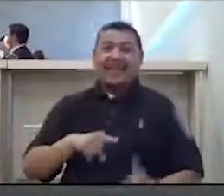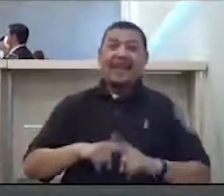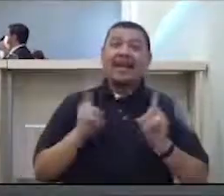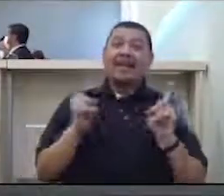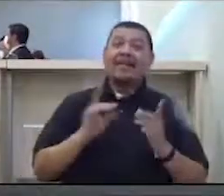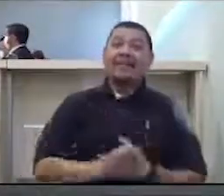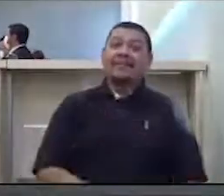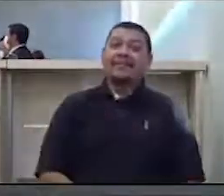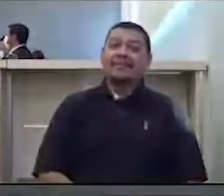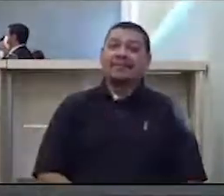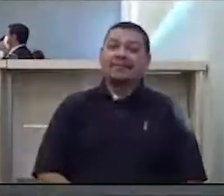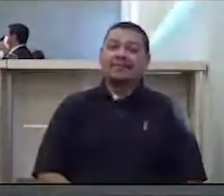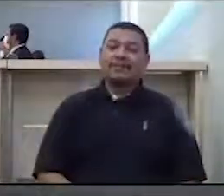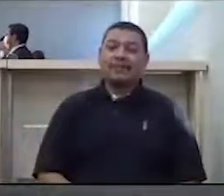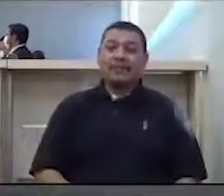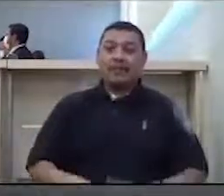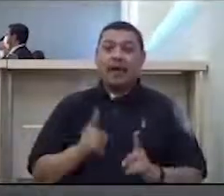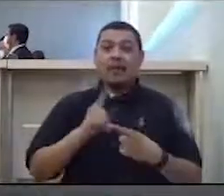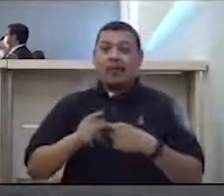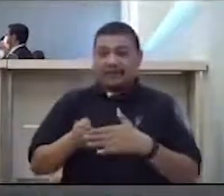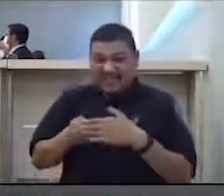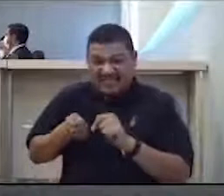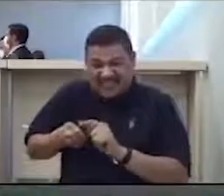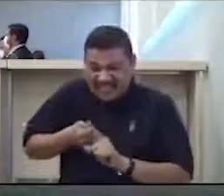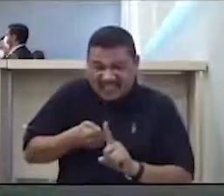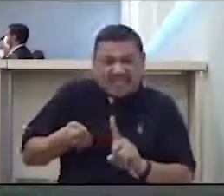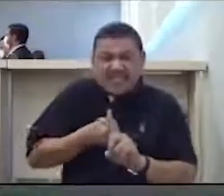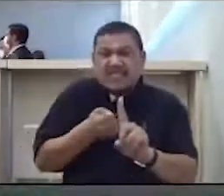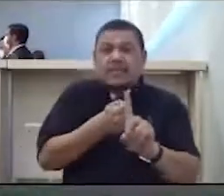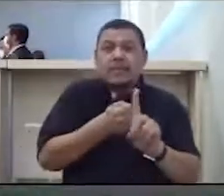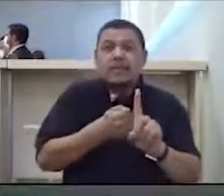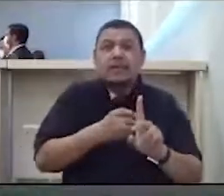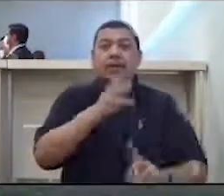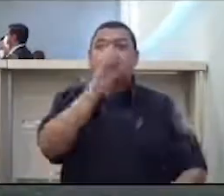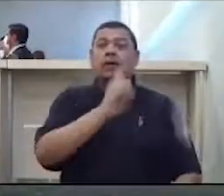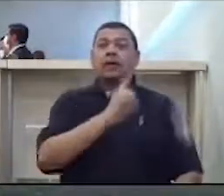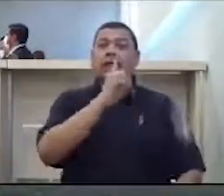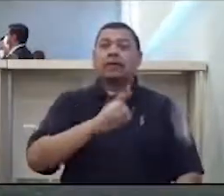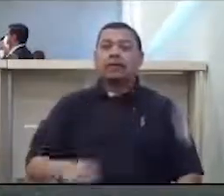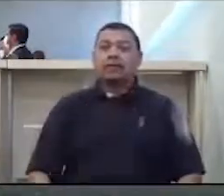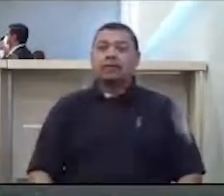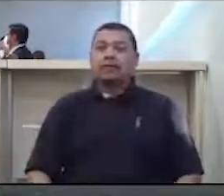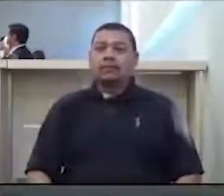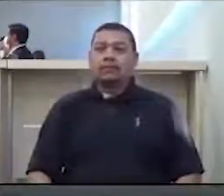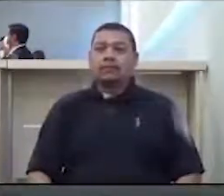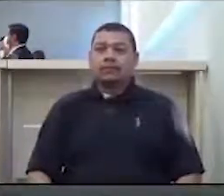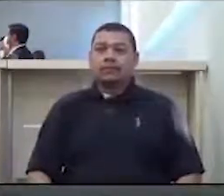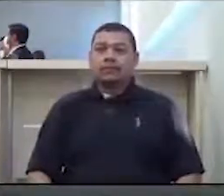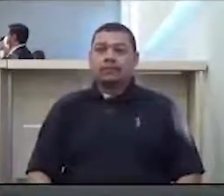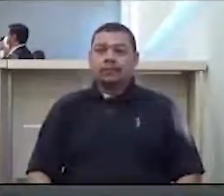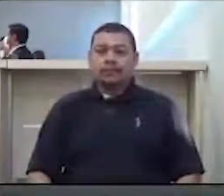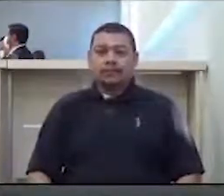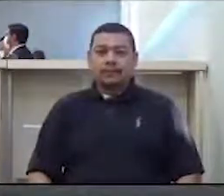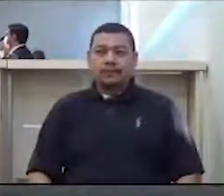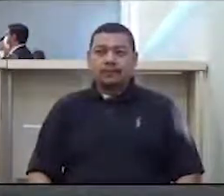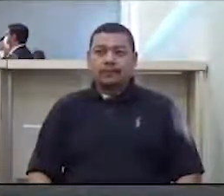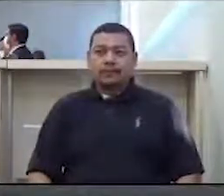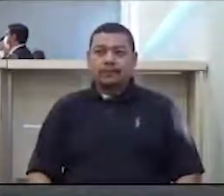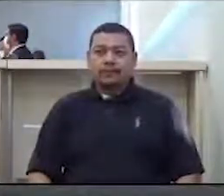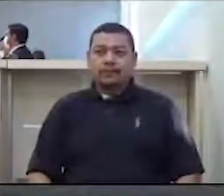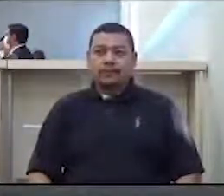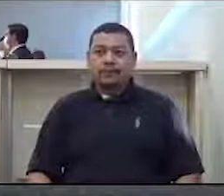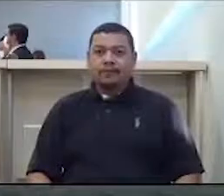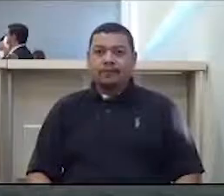Mas, por perseguições, a direção vai e me exonera duas pessoas, dia 28,